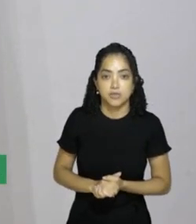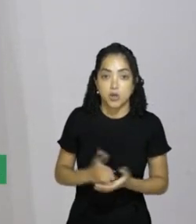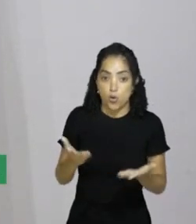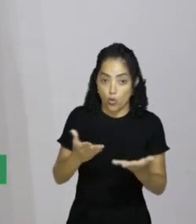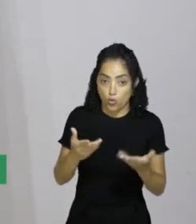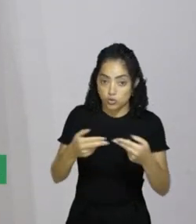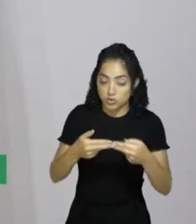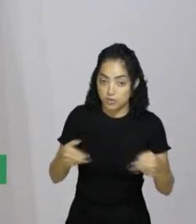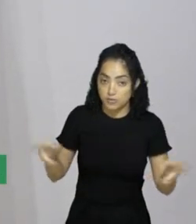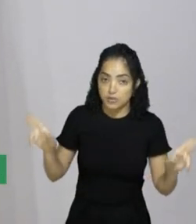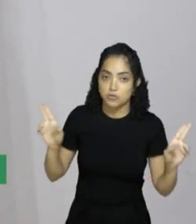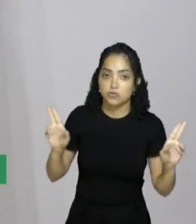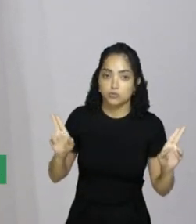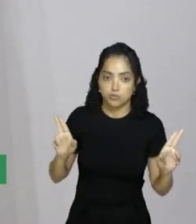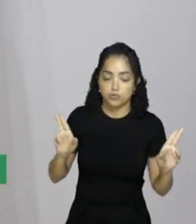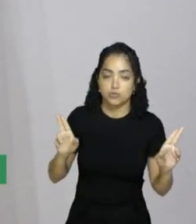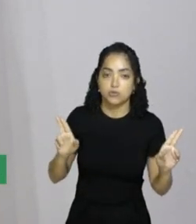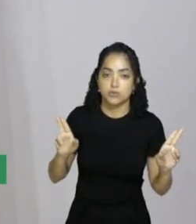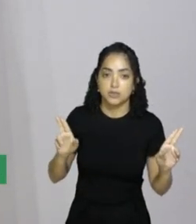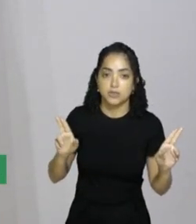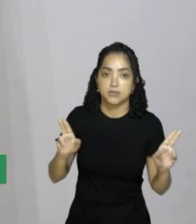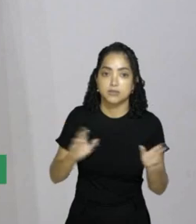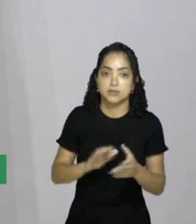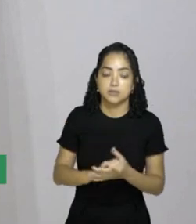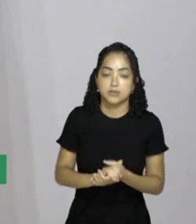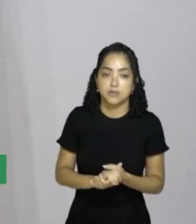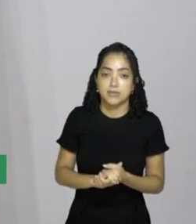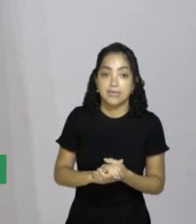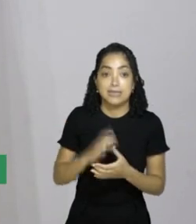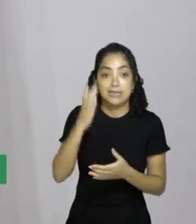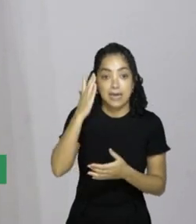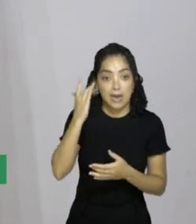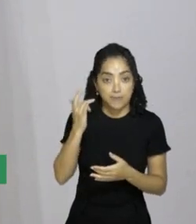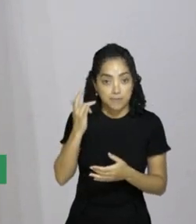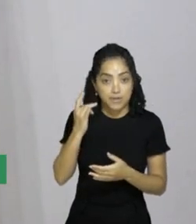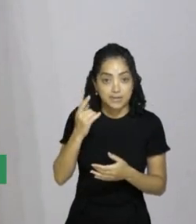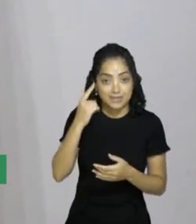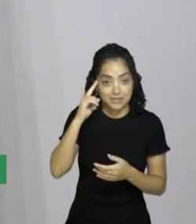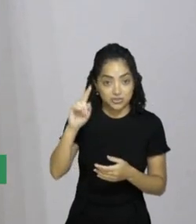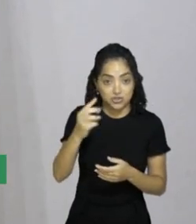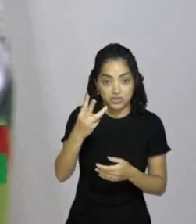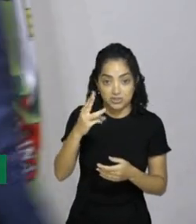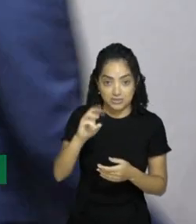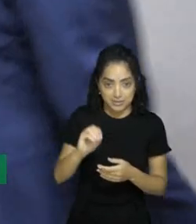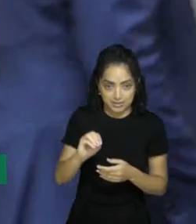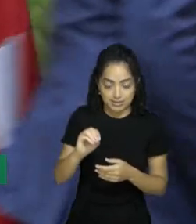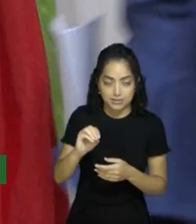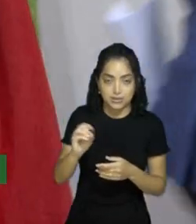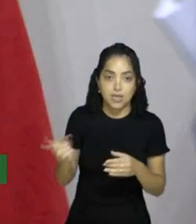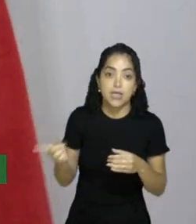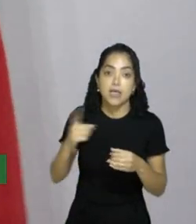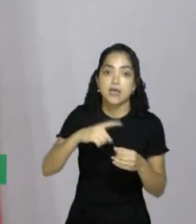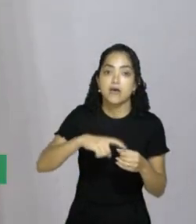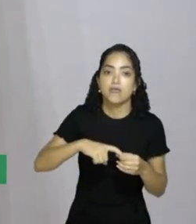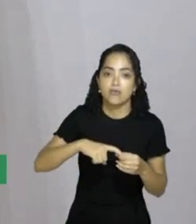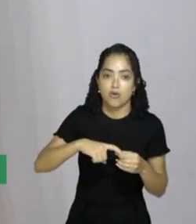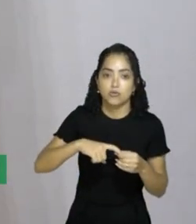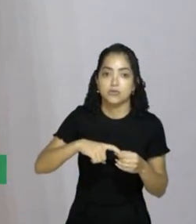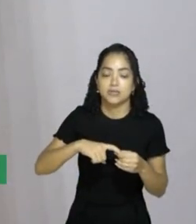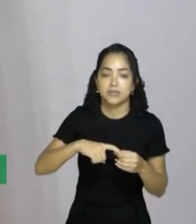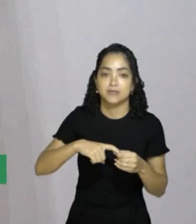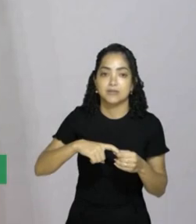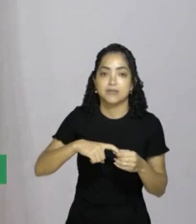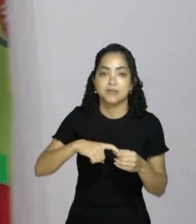abertura da Volvo Ocean Reis se amanhã dia 30 é o retorno daquele que está fazendo